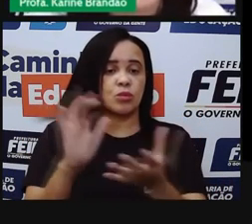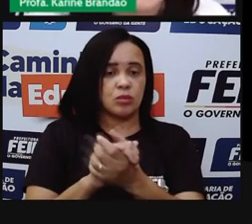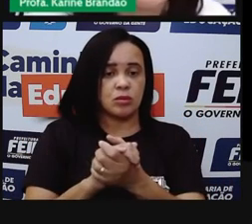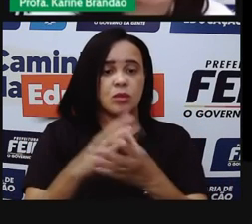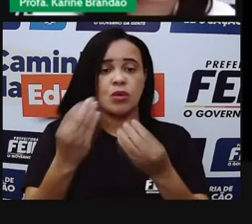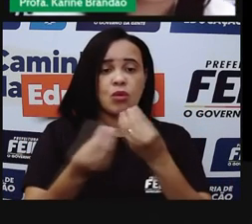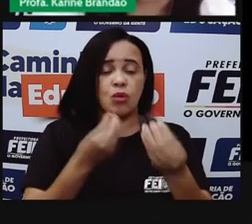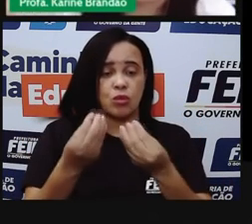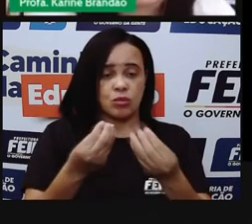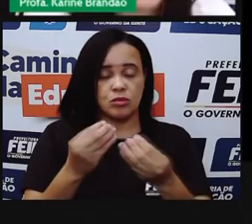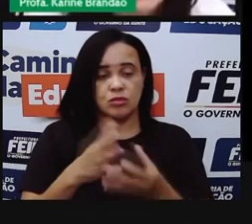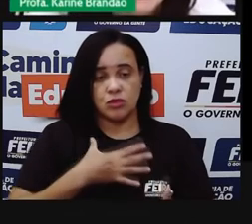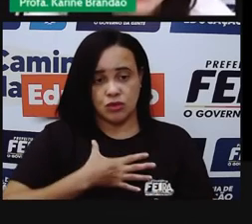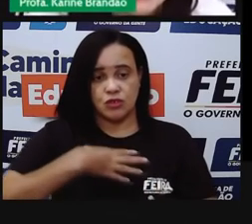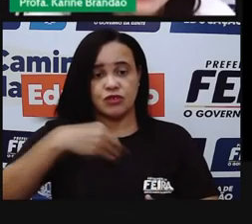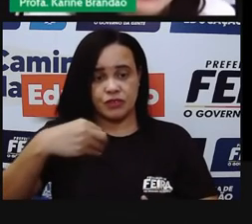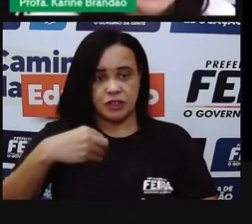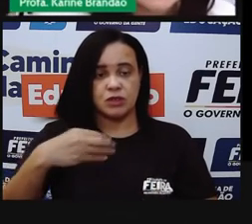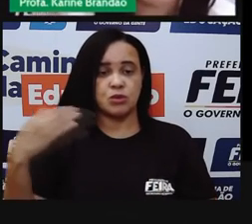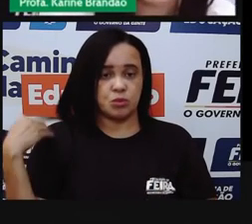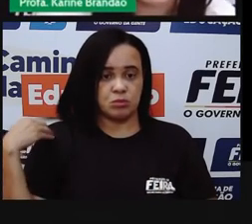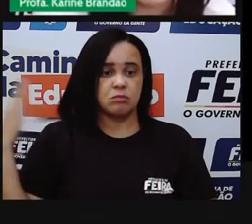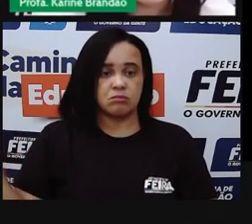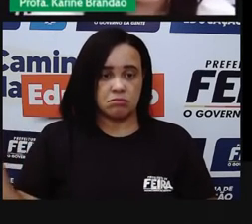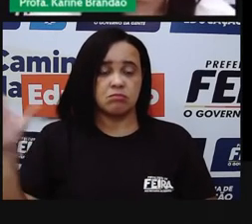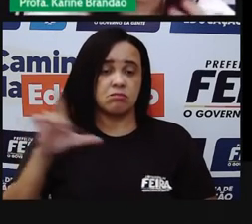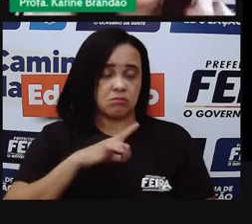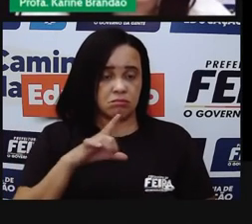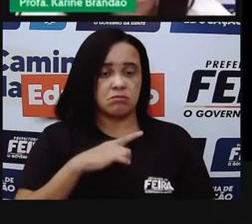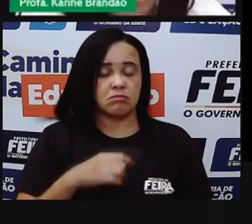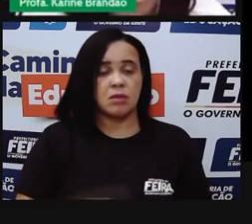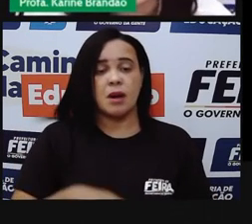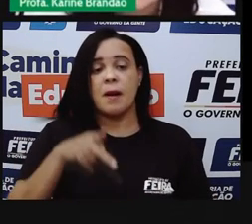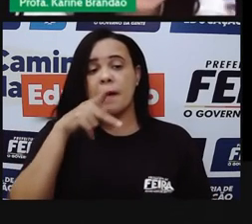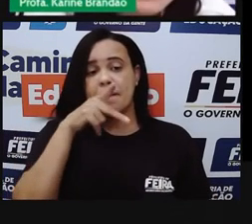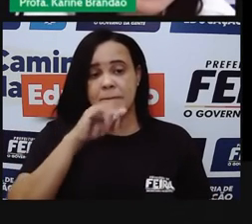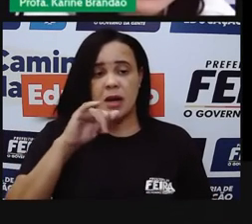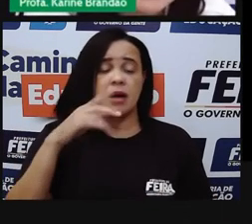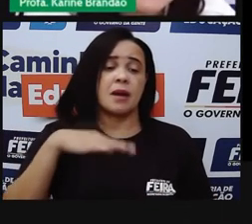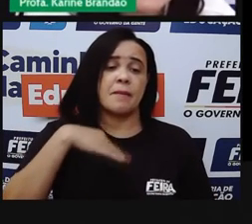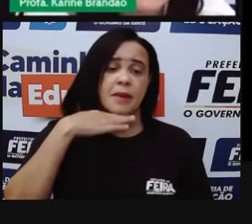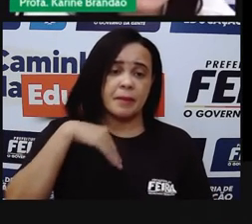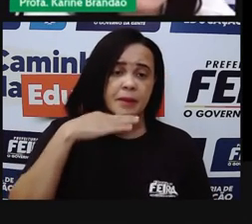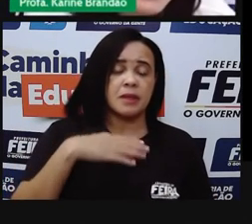desse casal à direita. A mãe e o pai só têm